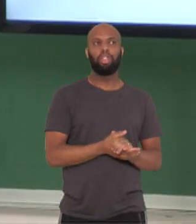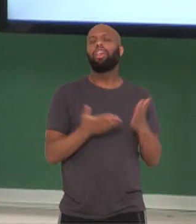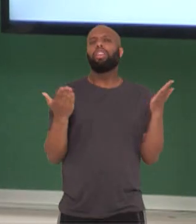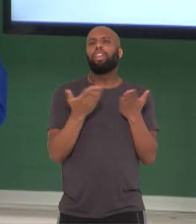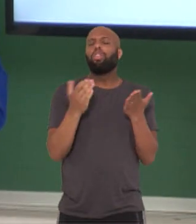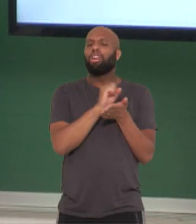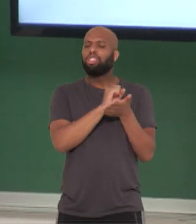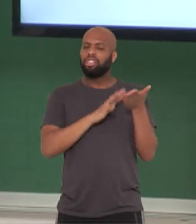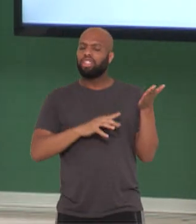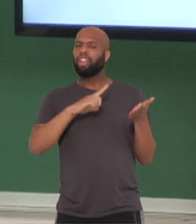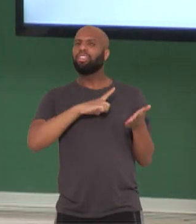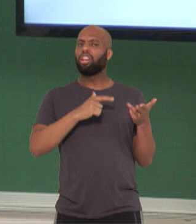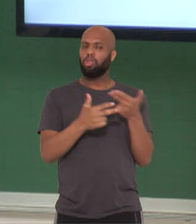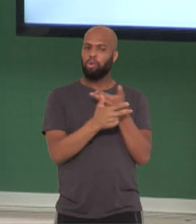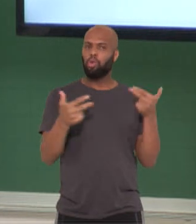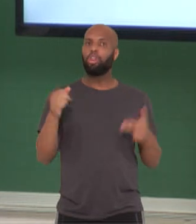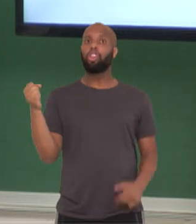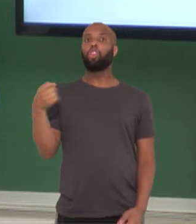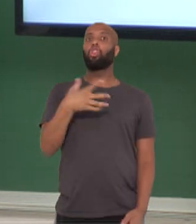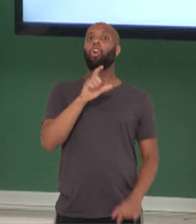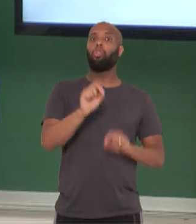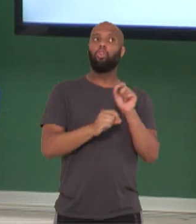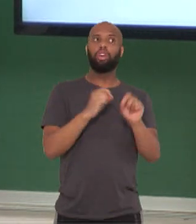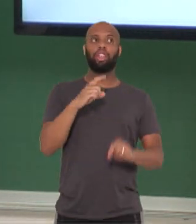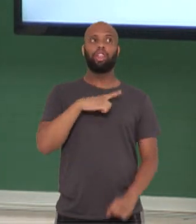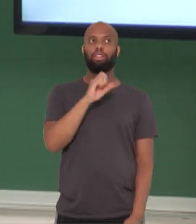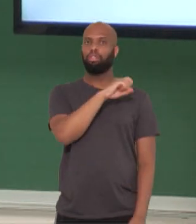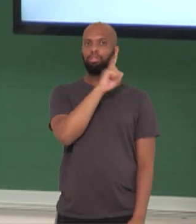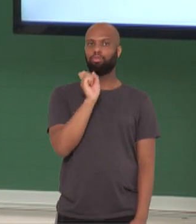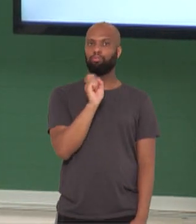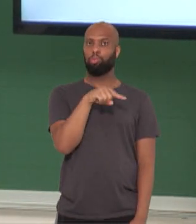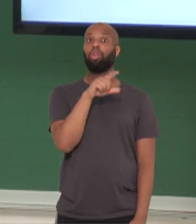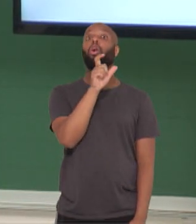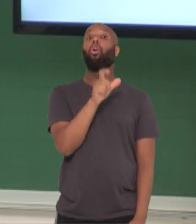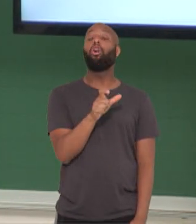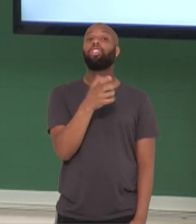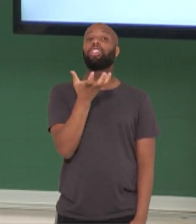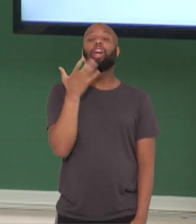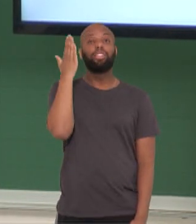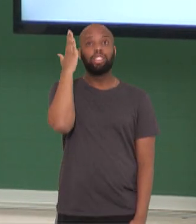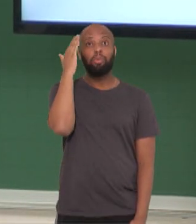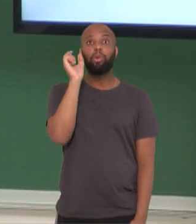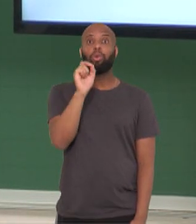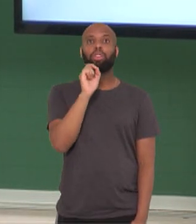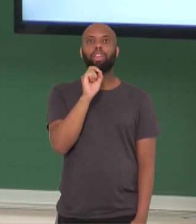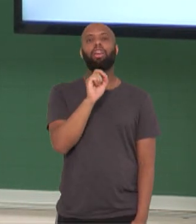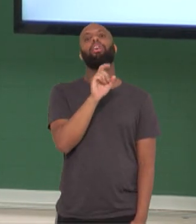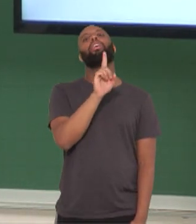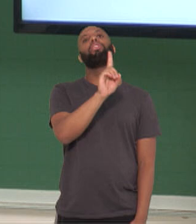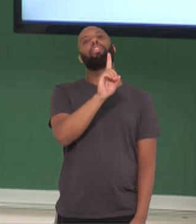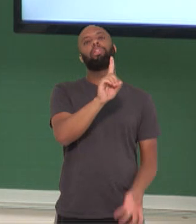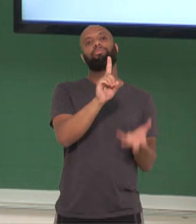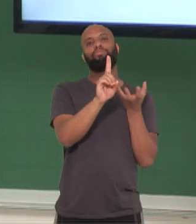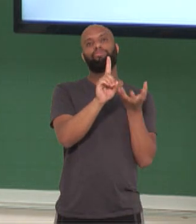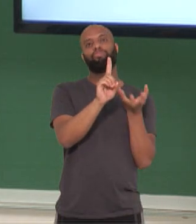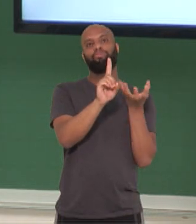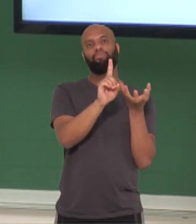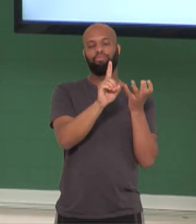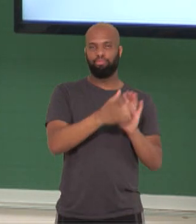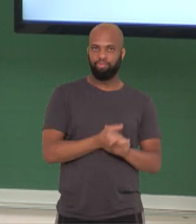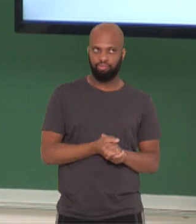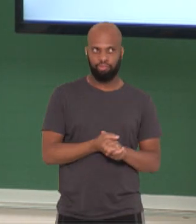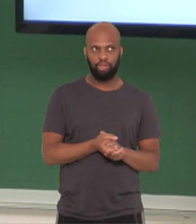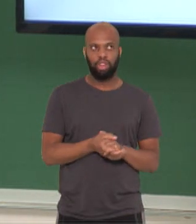exercício tem uma coisa inédita, que é a interrogação, veja que a interrogação, a incógnita, está na grandeza física,